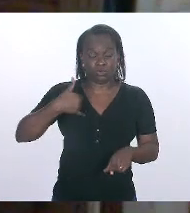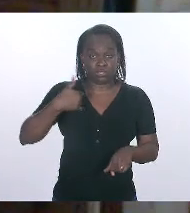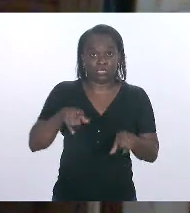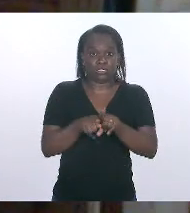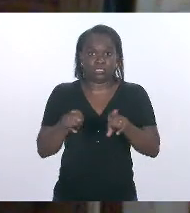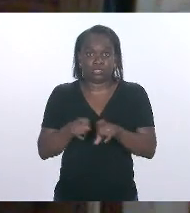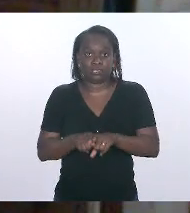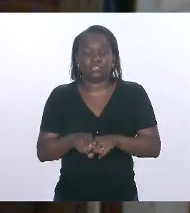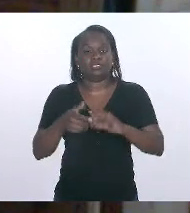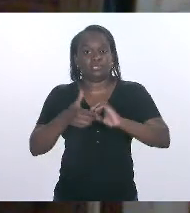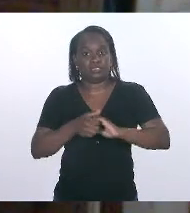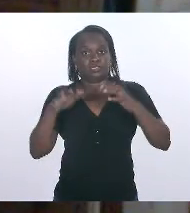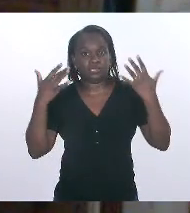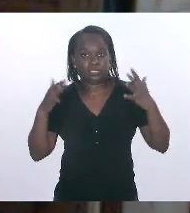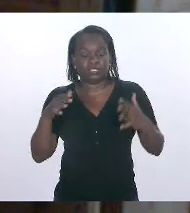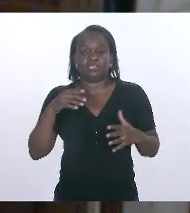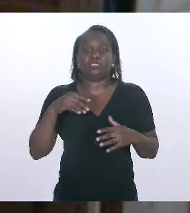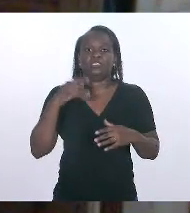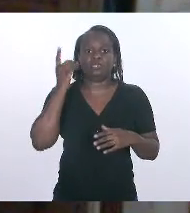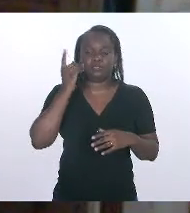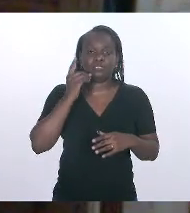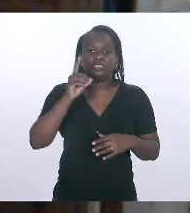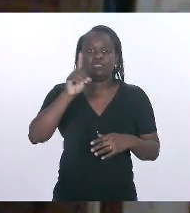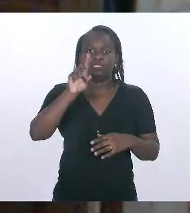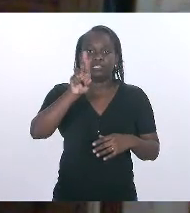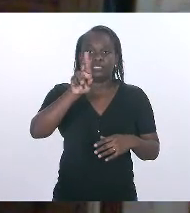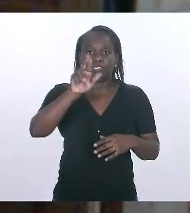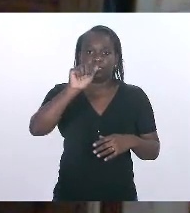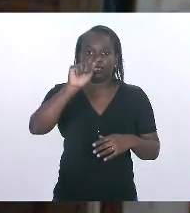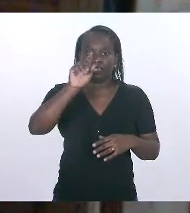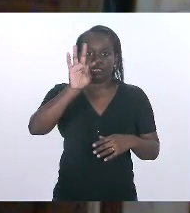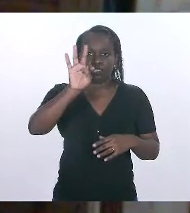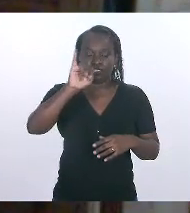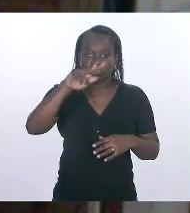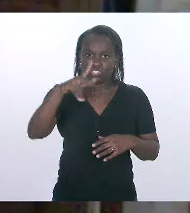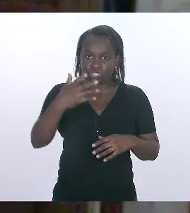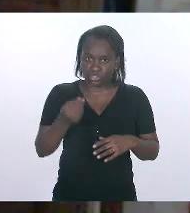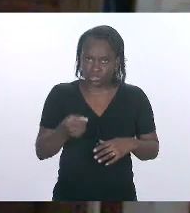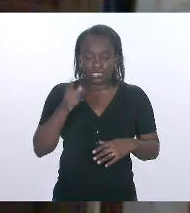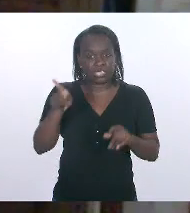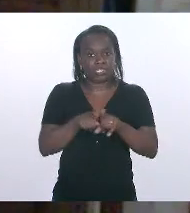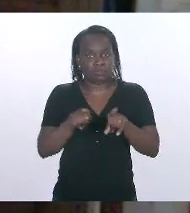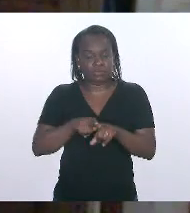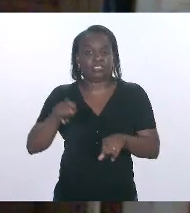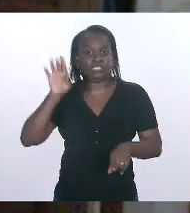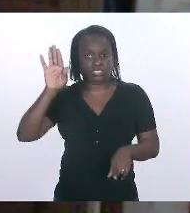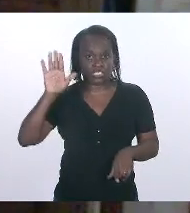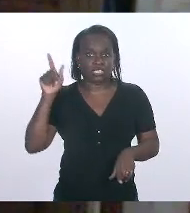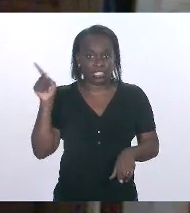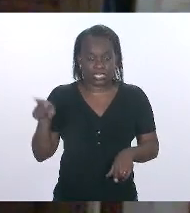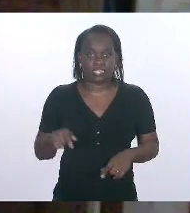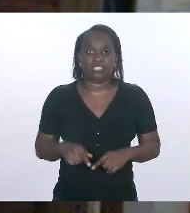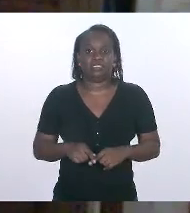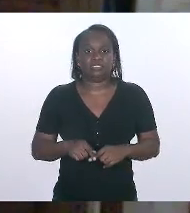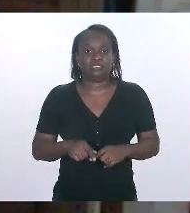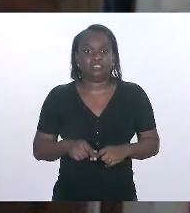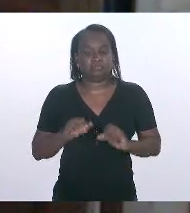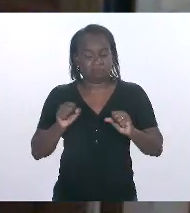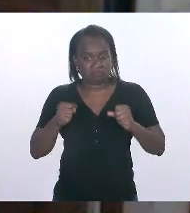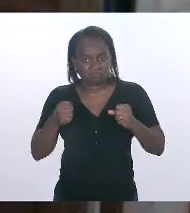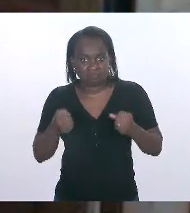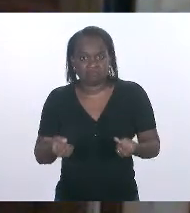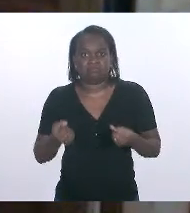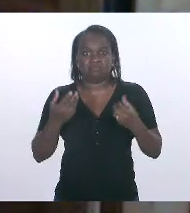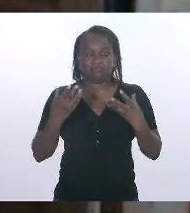também, cumprimentar o deputado Ratinho, que foi candidato lá também, com muita garra e